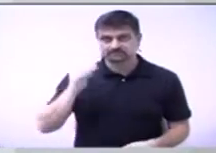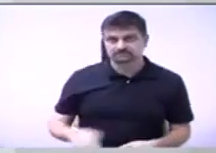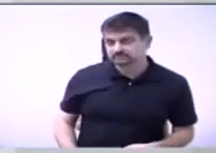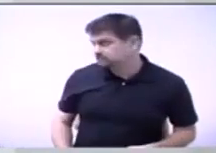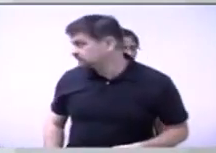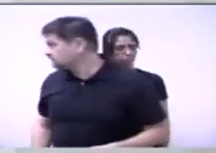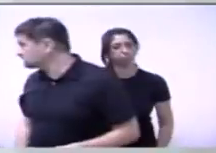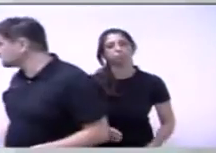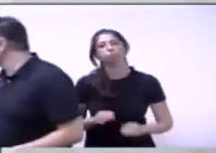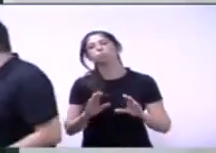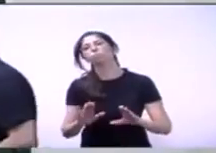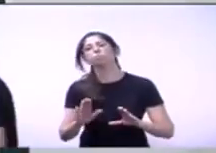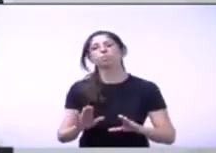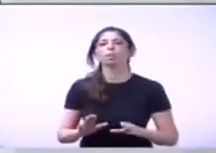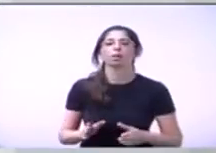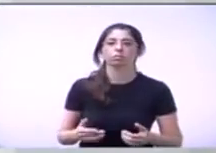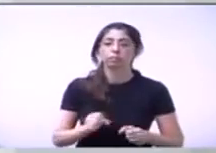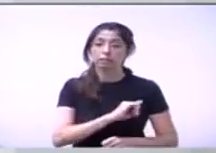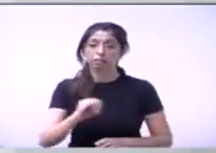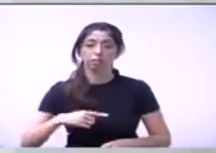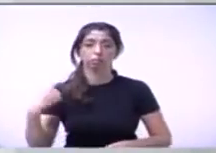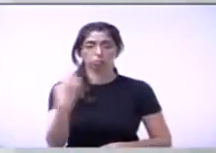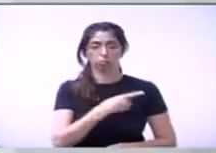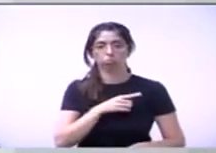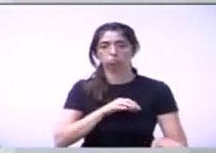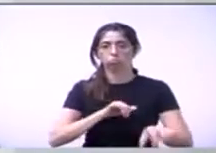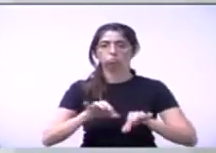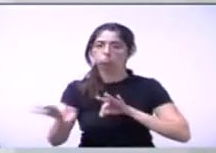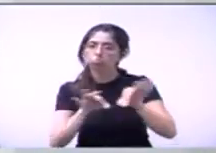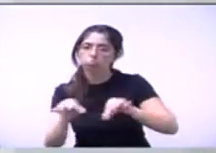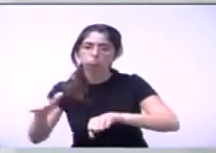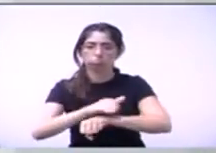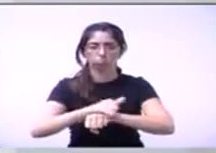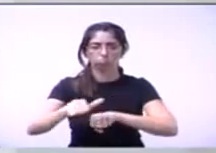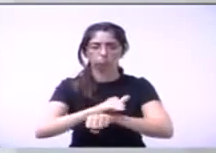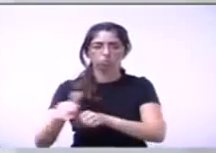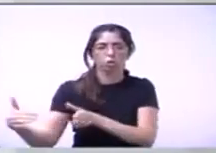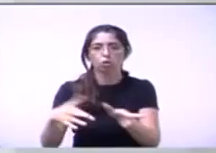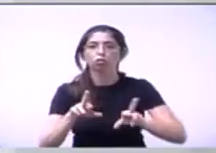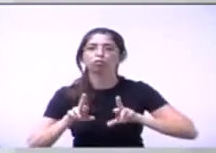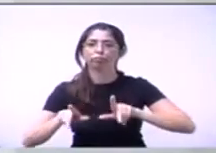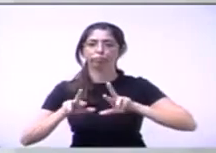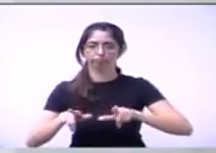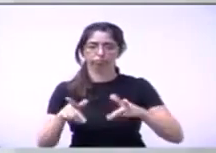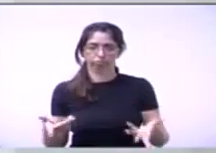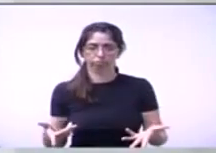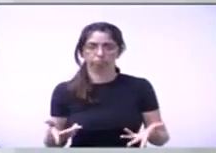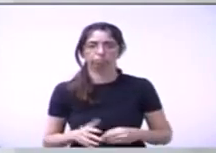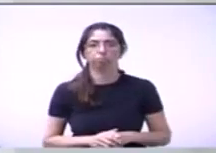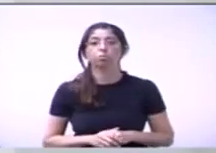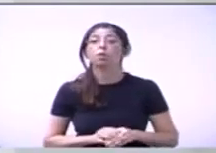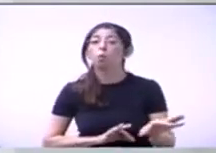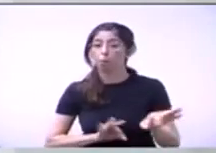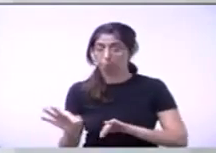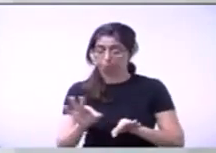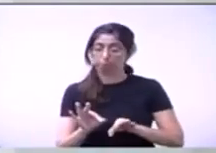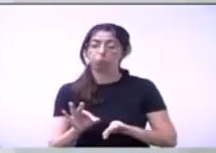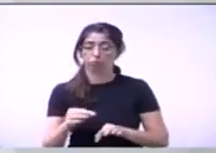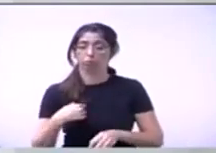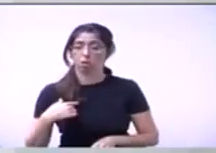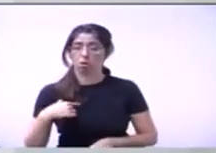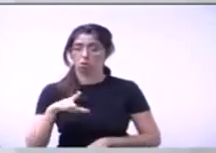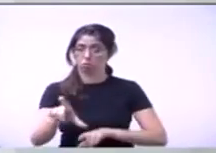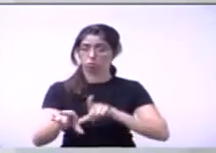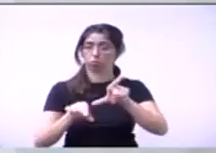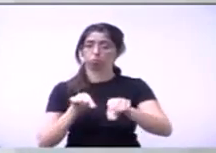basta, que quanto mais caminhos se existir, e o projeto é um deles, muito